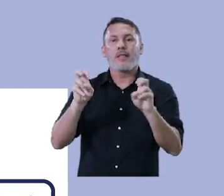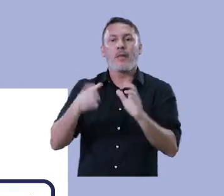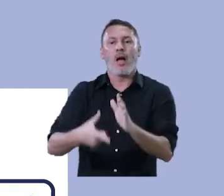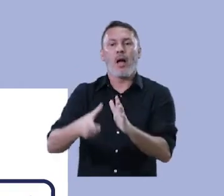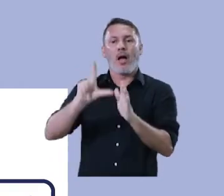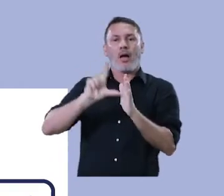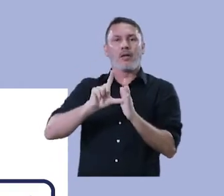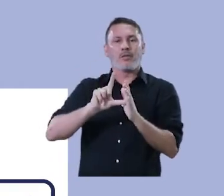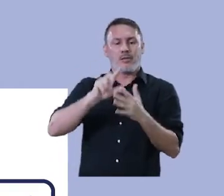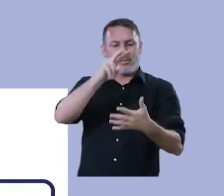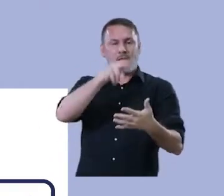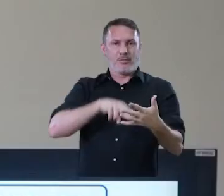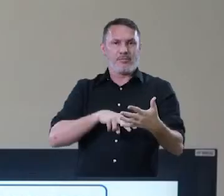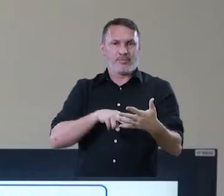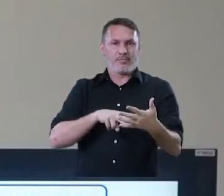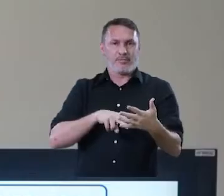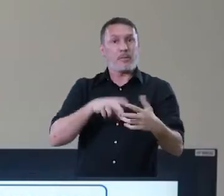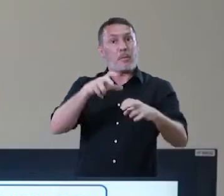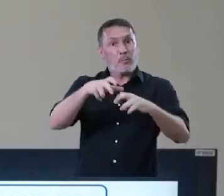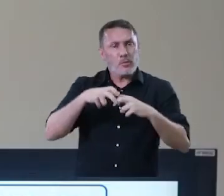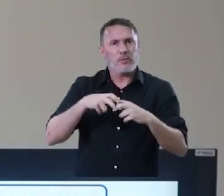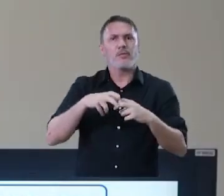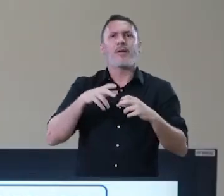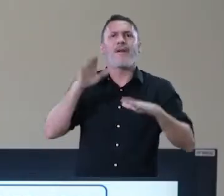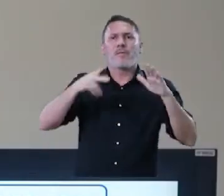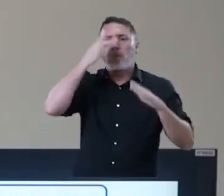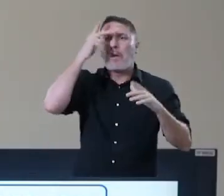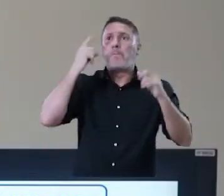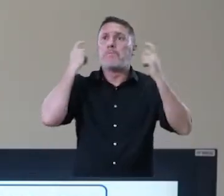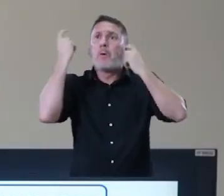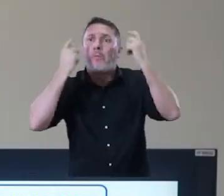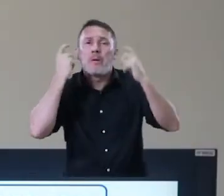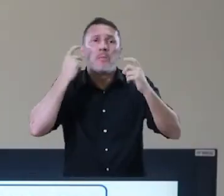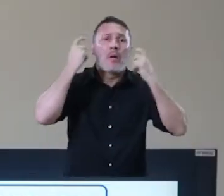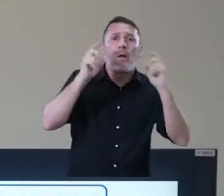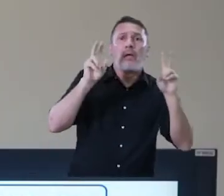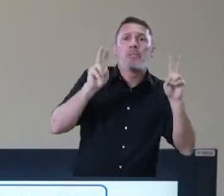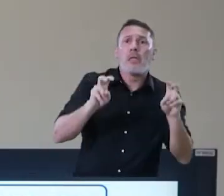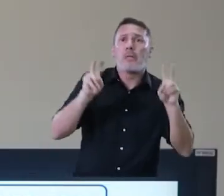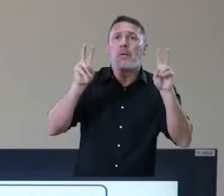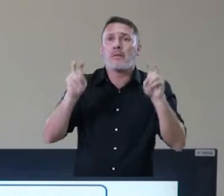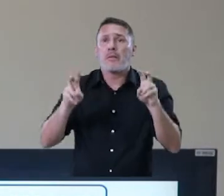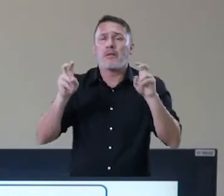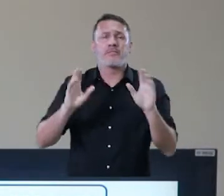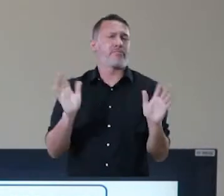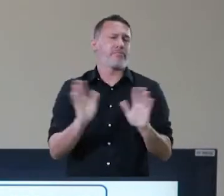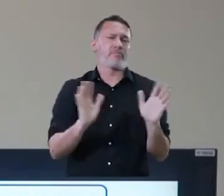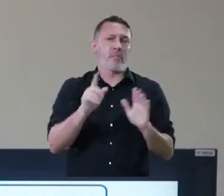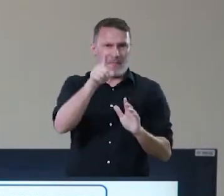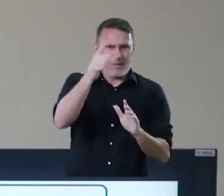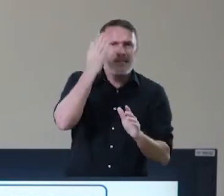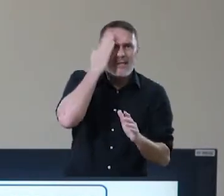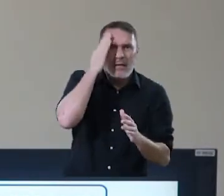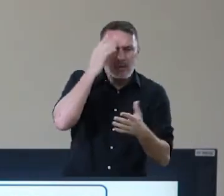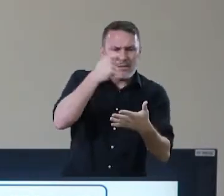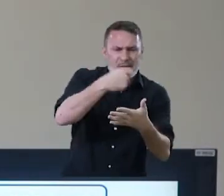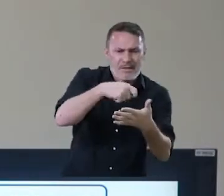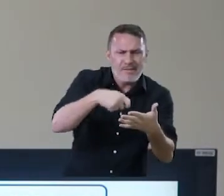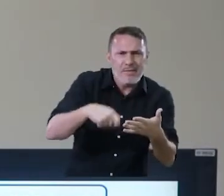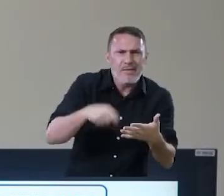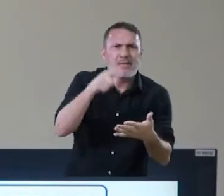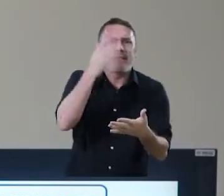assunto pré-determinado. Então, a grande preocupação é qual é o tema, qual é o tema. Amigo, quem sabe escrever,